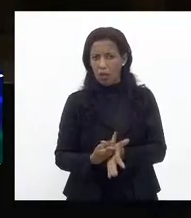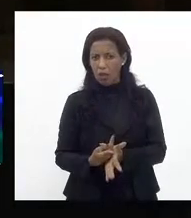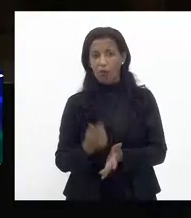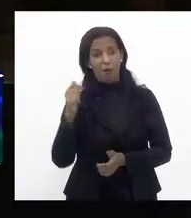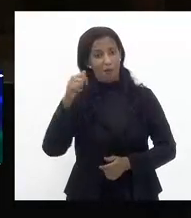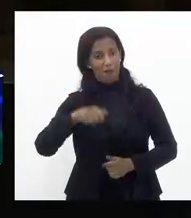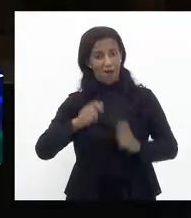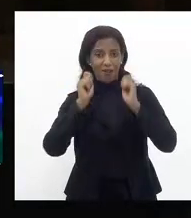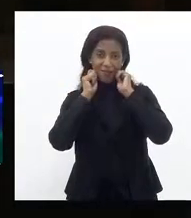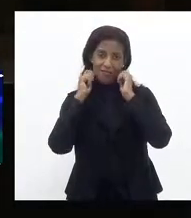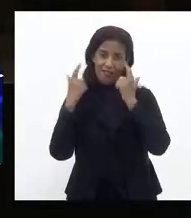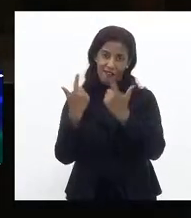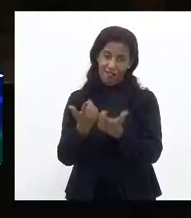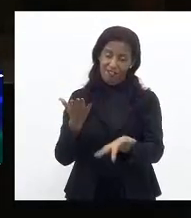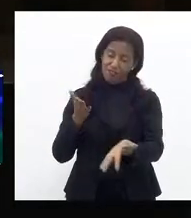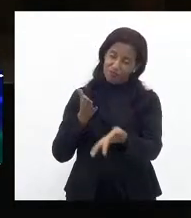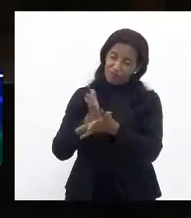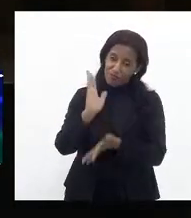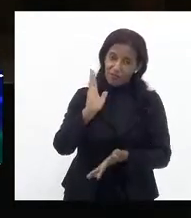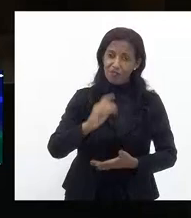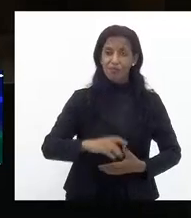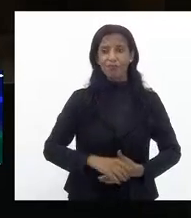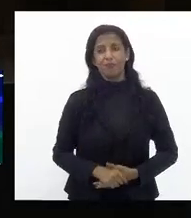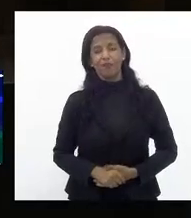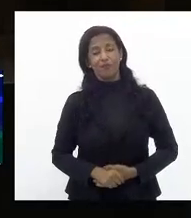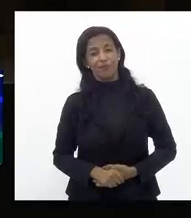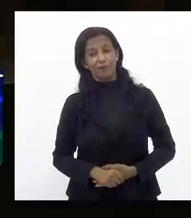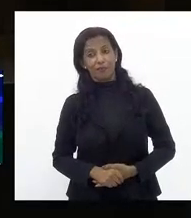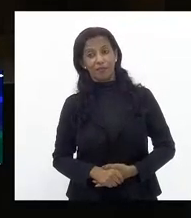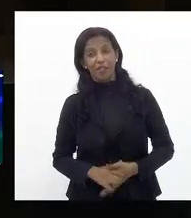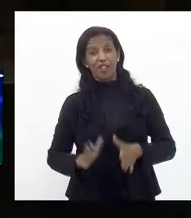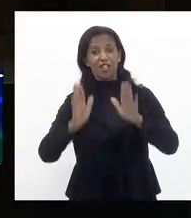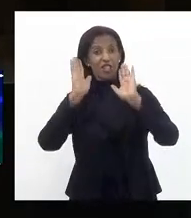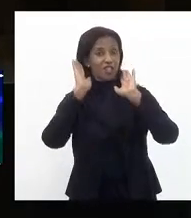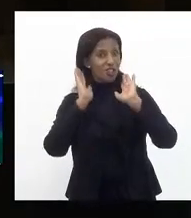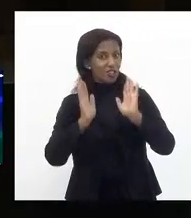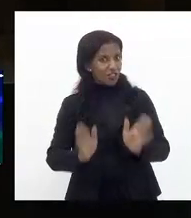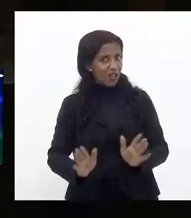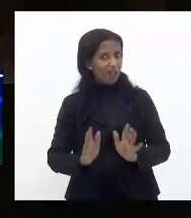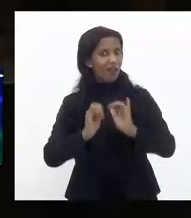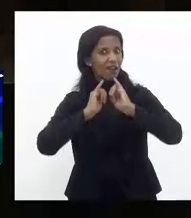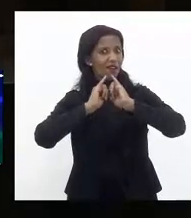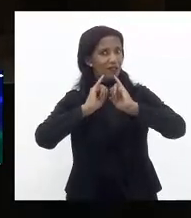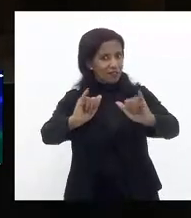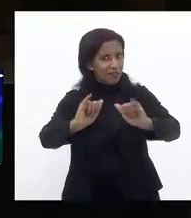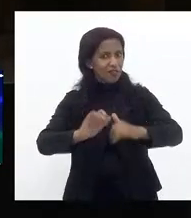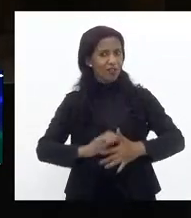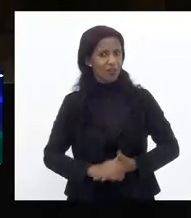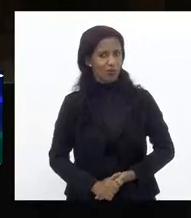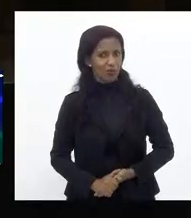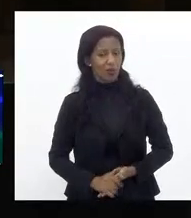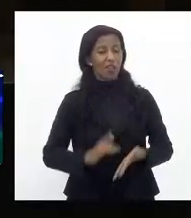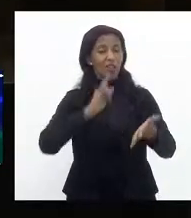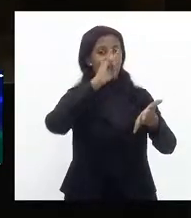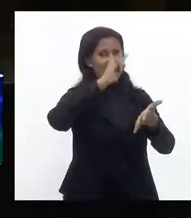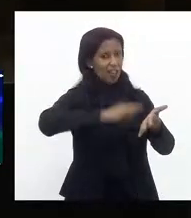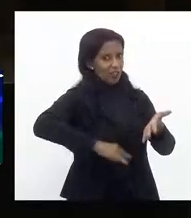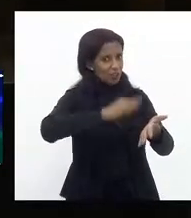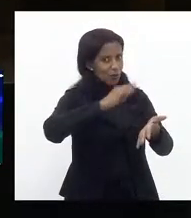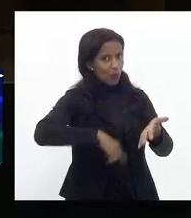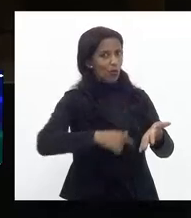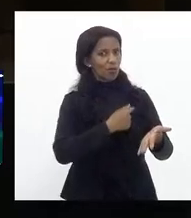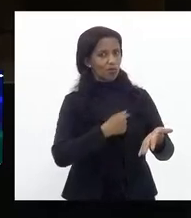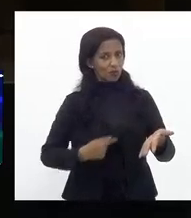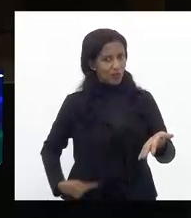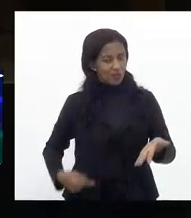esta casa aprovou. E já deixo de antemão que as contas do